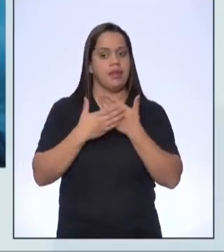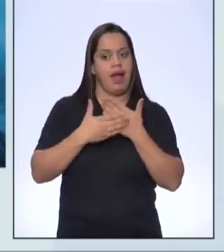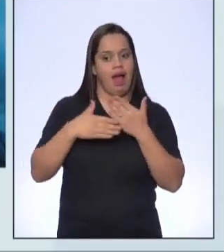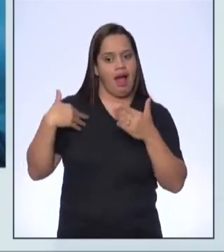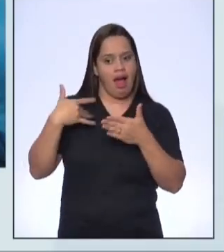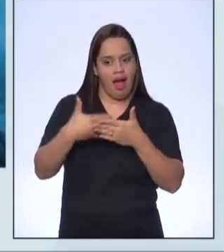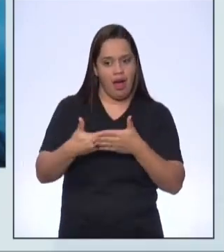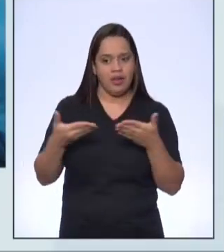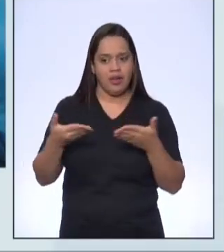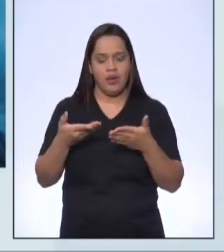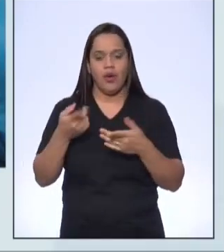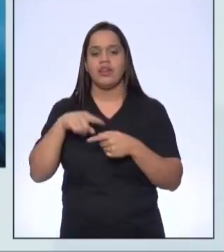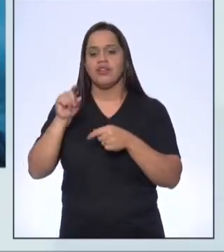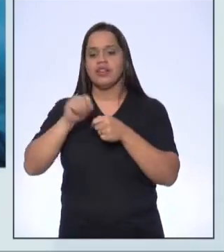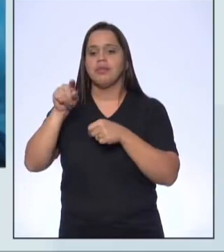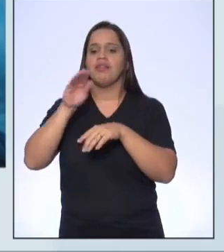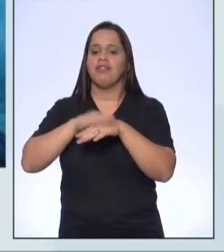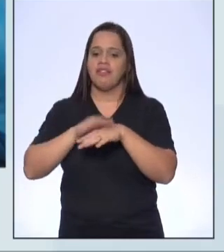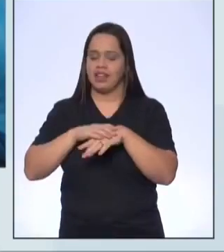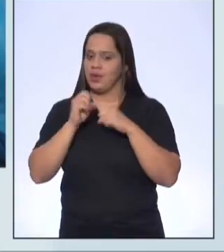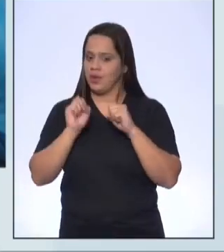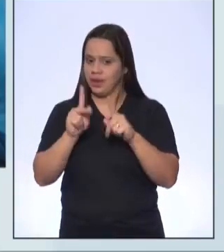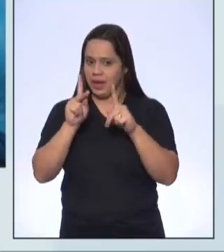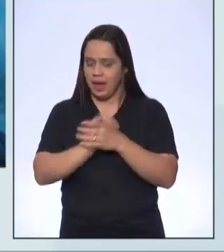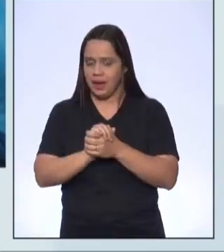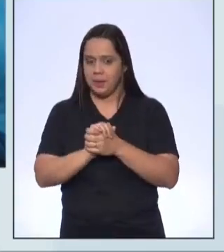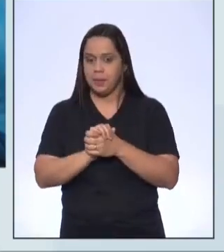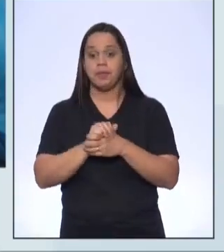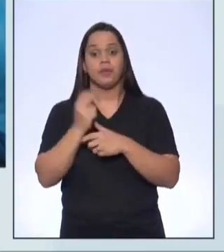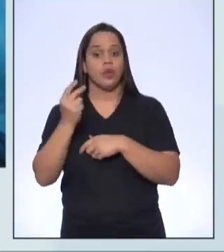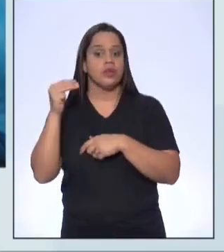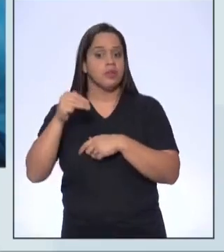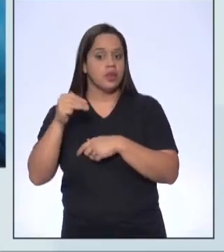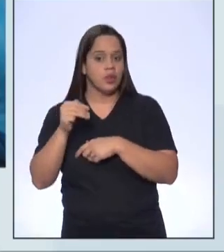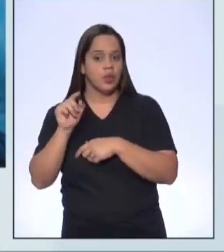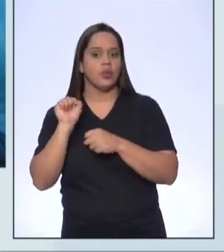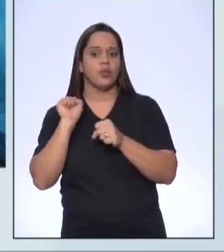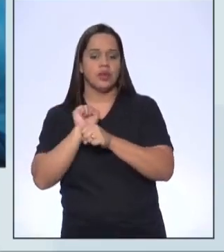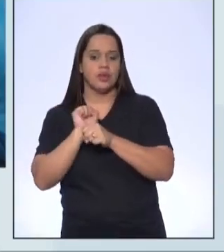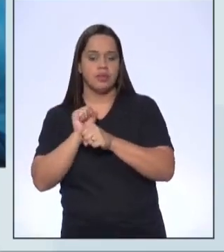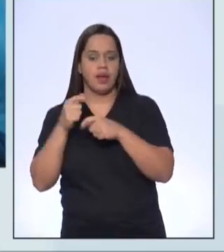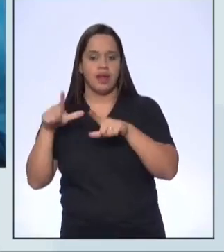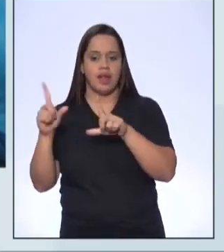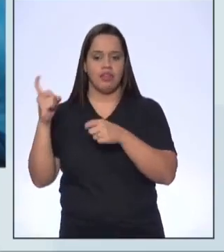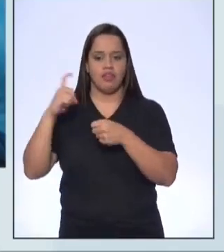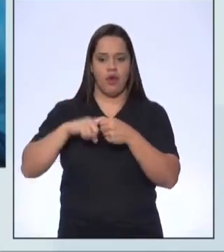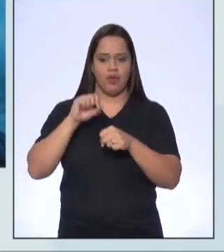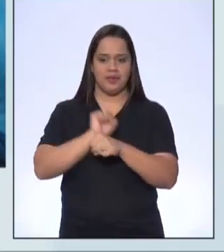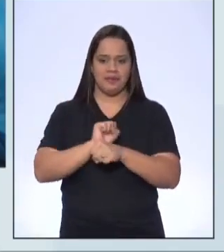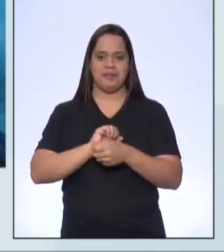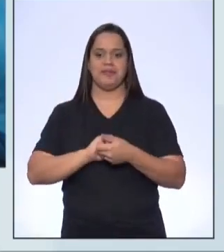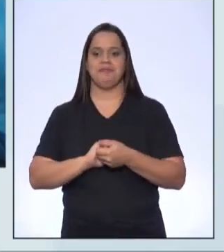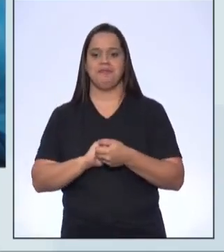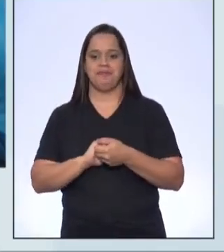para esta imagem você também. Tá certo? Então, 2 minutinhos, imagem na tela. Vamos lá?